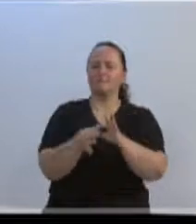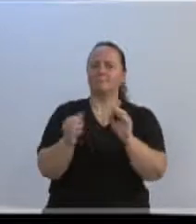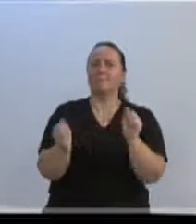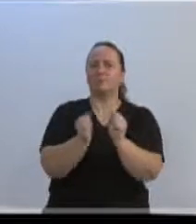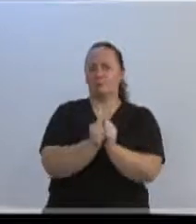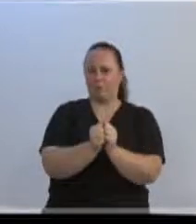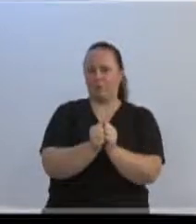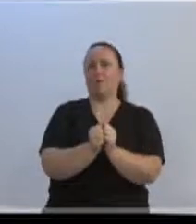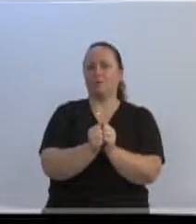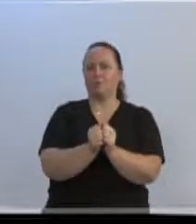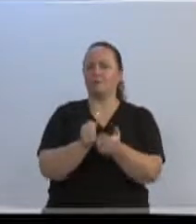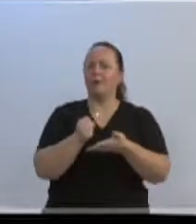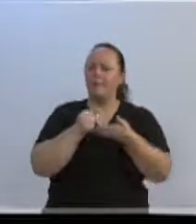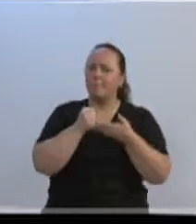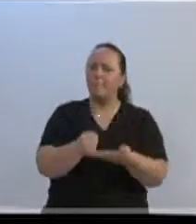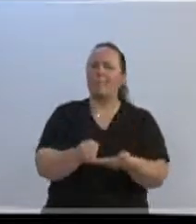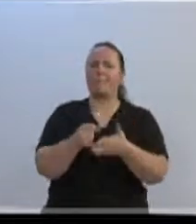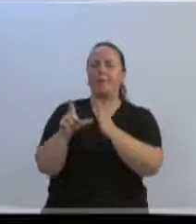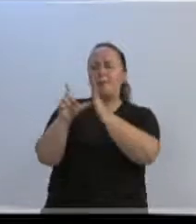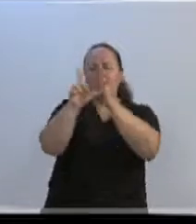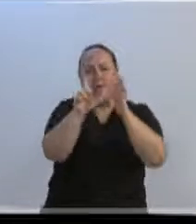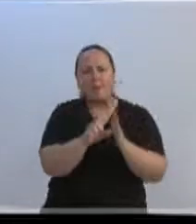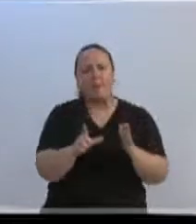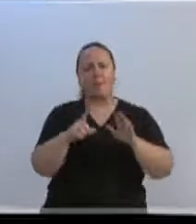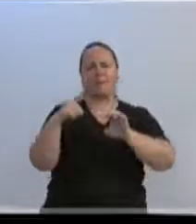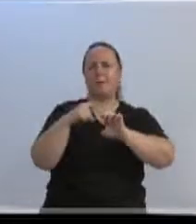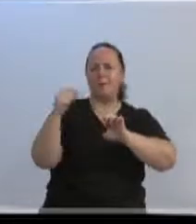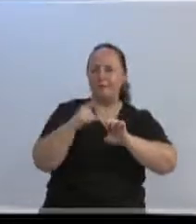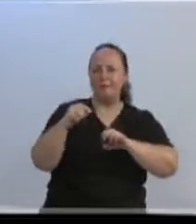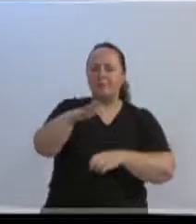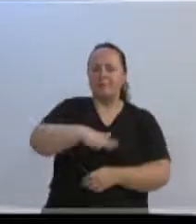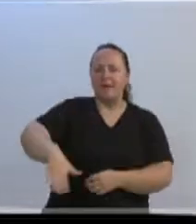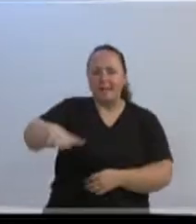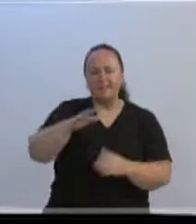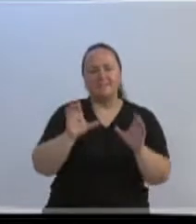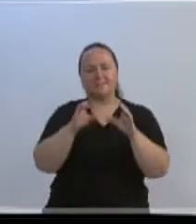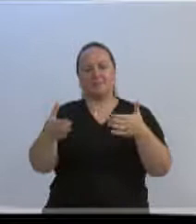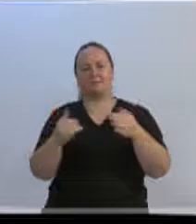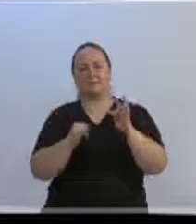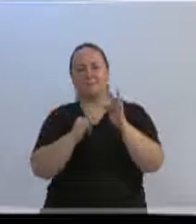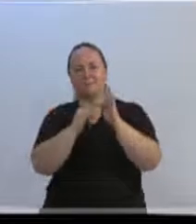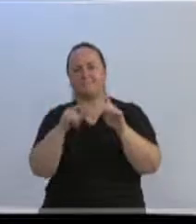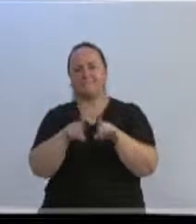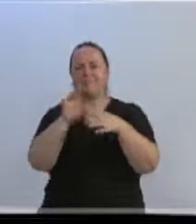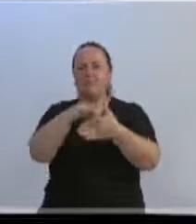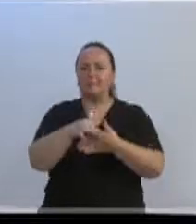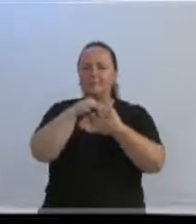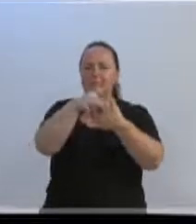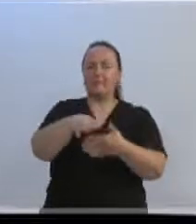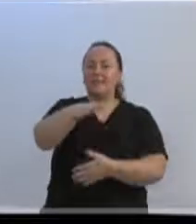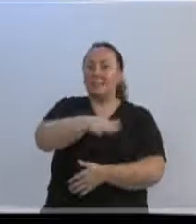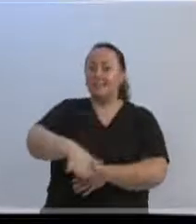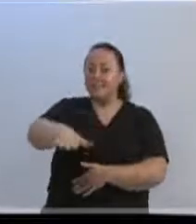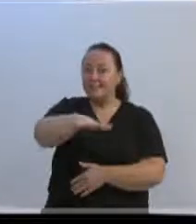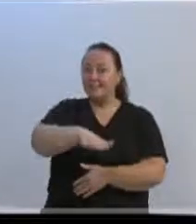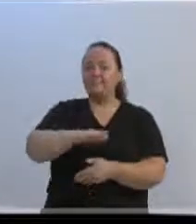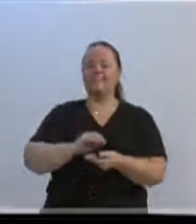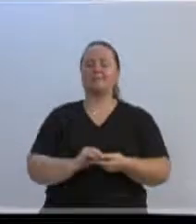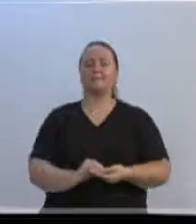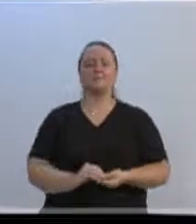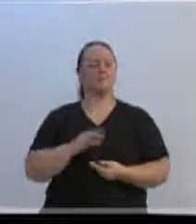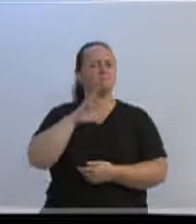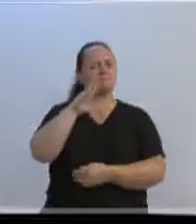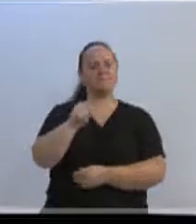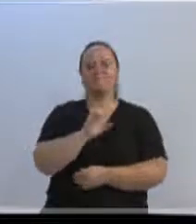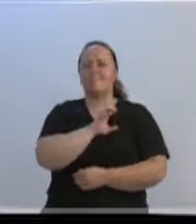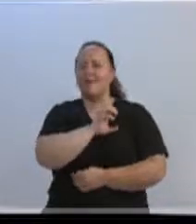contando sempre com o apoio também dos comerciantes empresários daquela comunidade das lideranças comunitárias e todos que amam